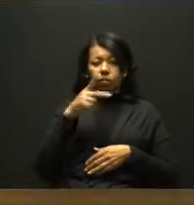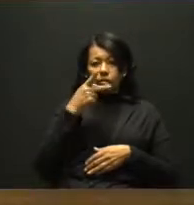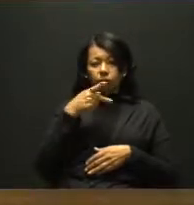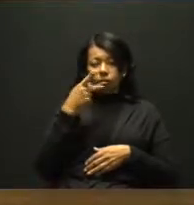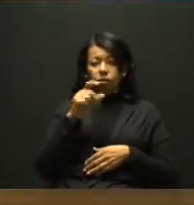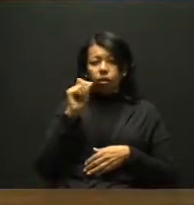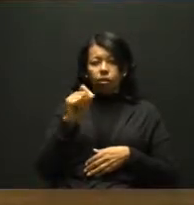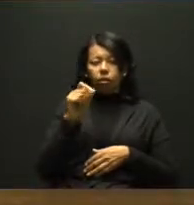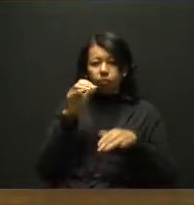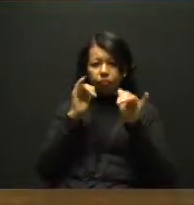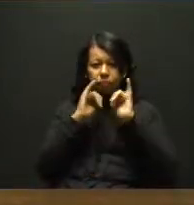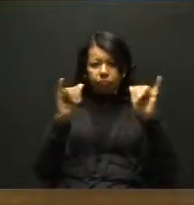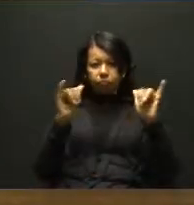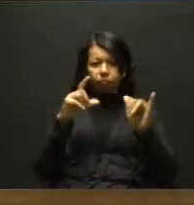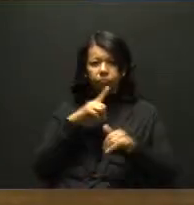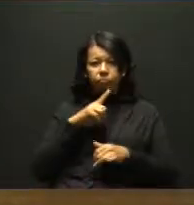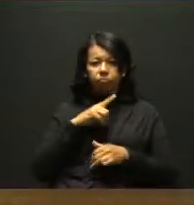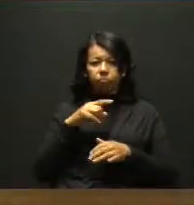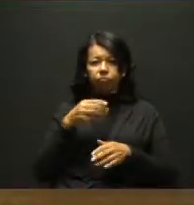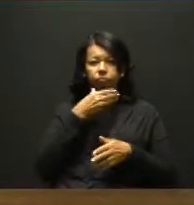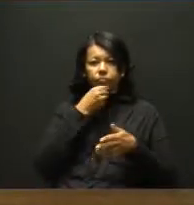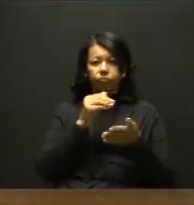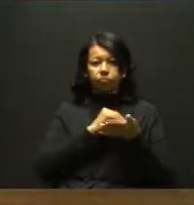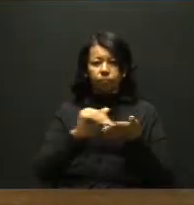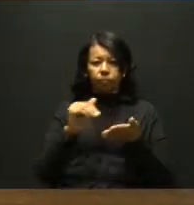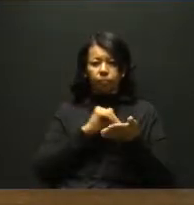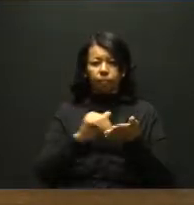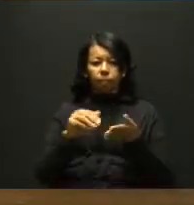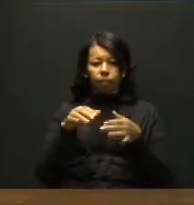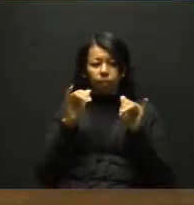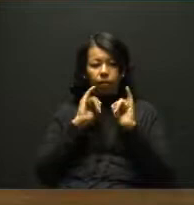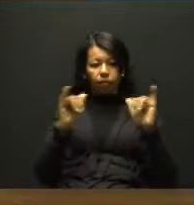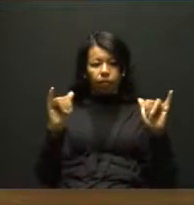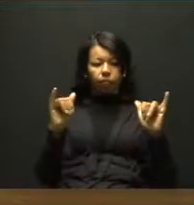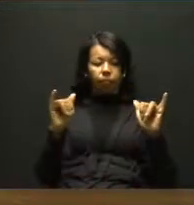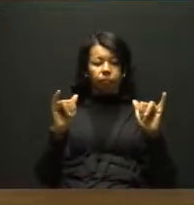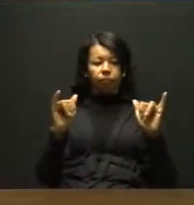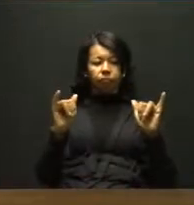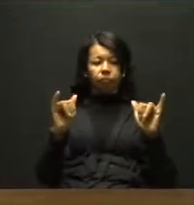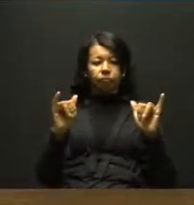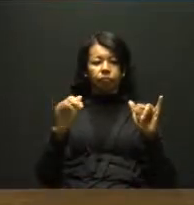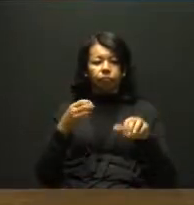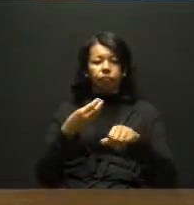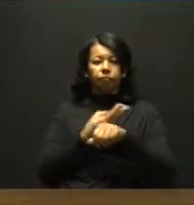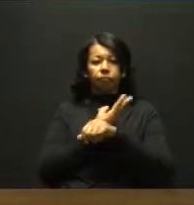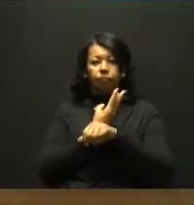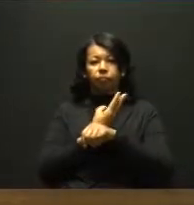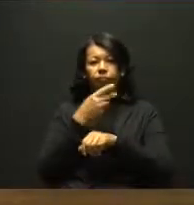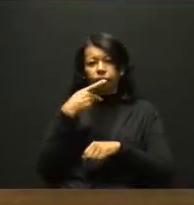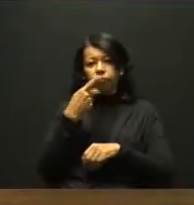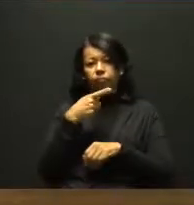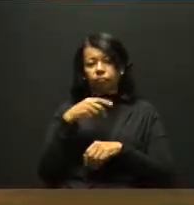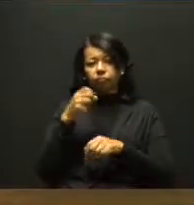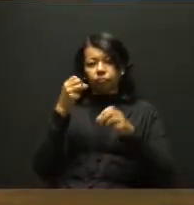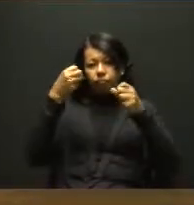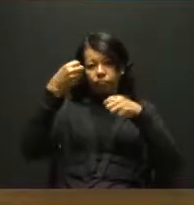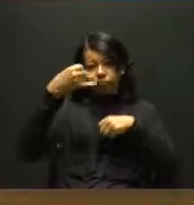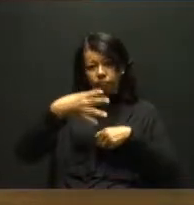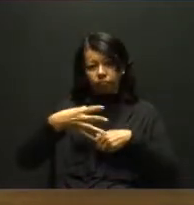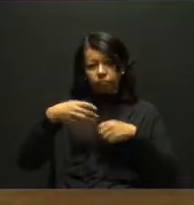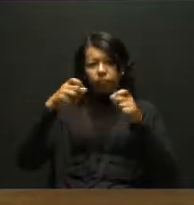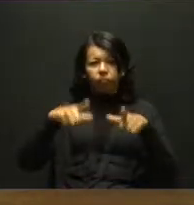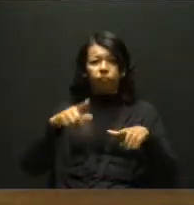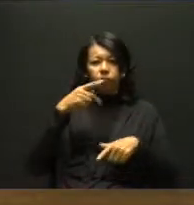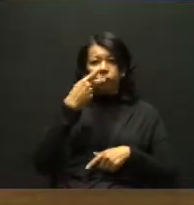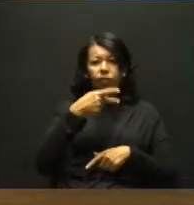qual o secretário colocou a sua rede social foi justamente uma nota explicativa aonde ele